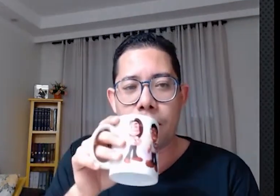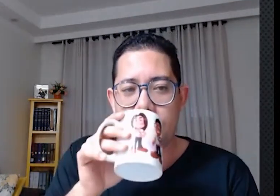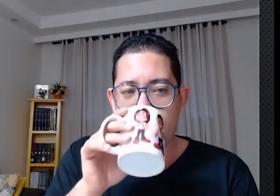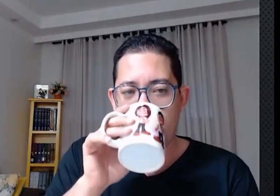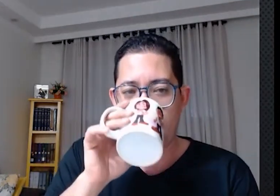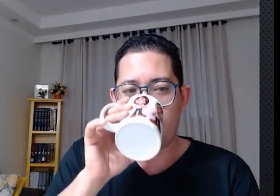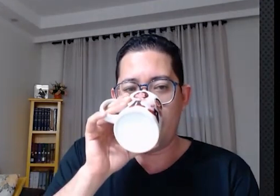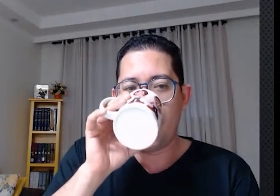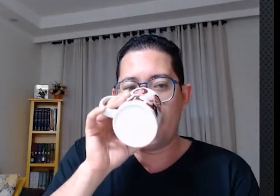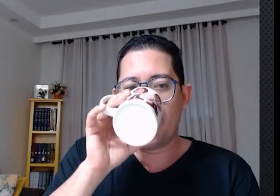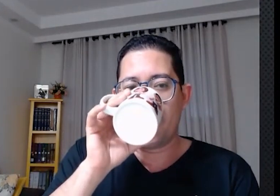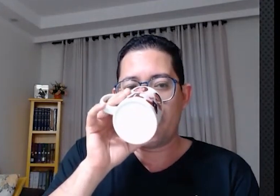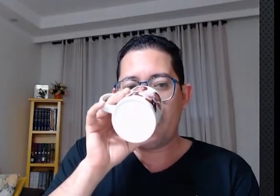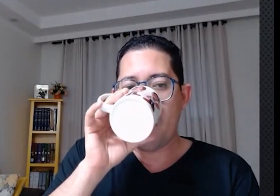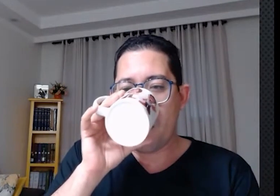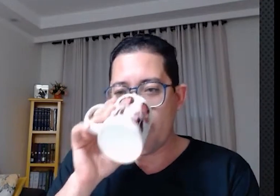de água aqui.